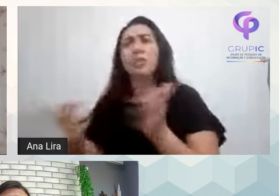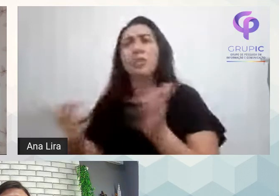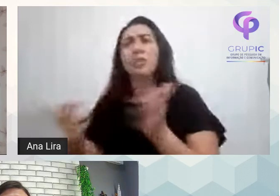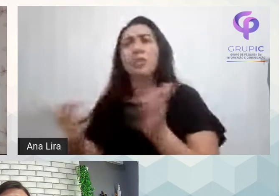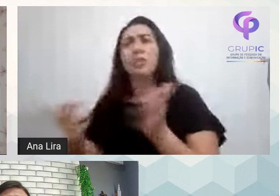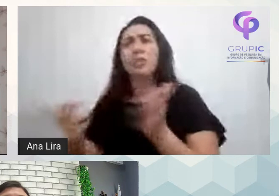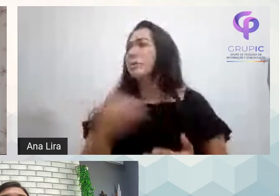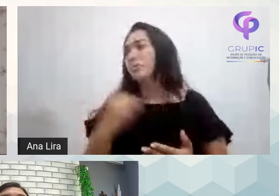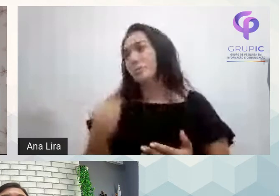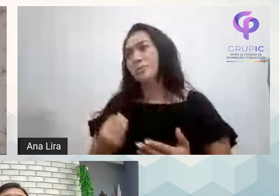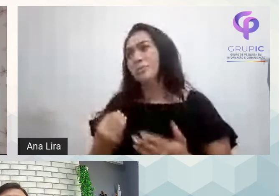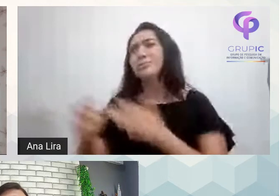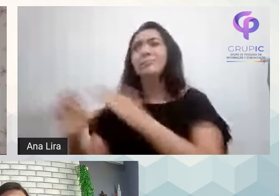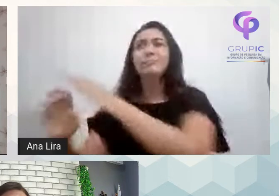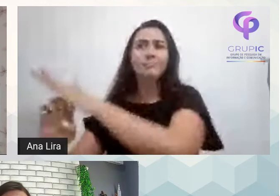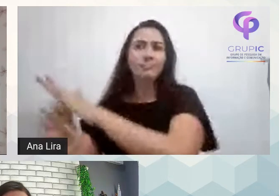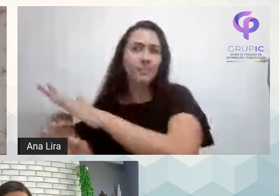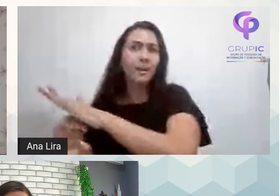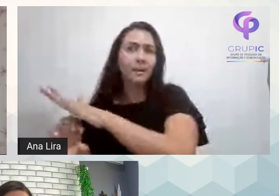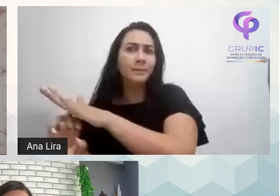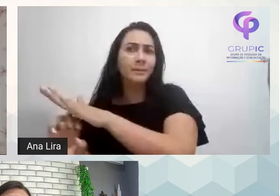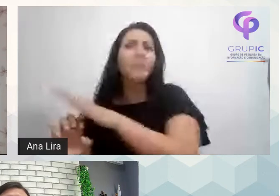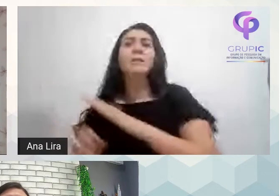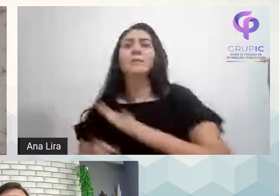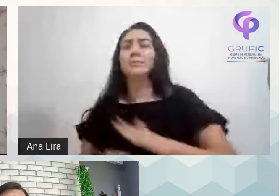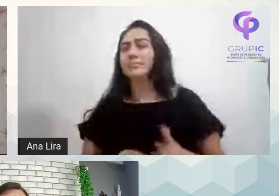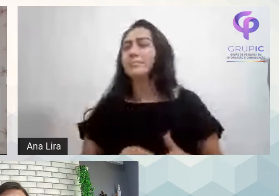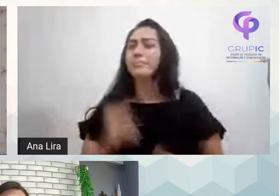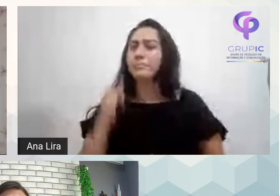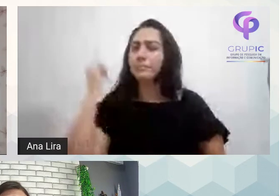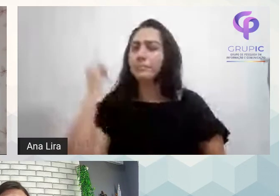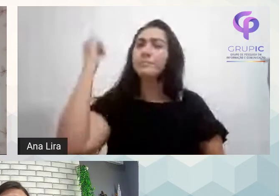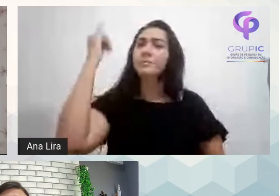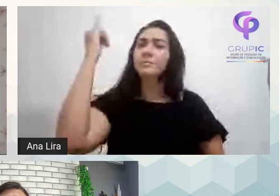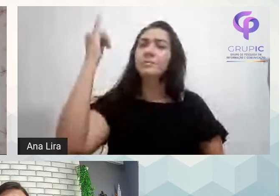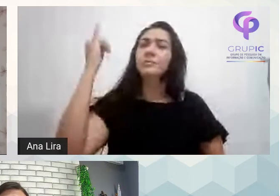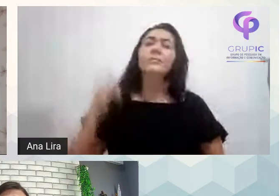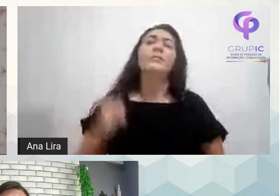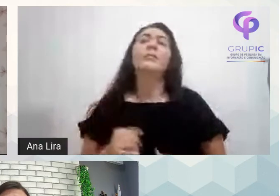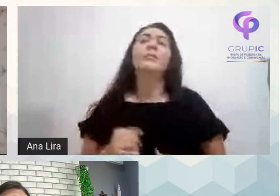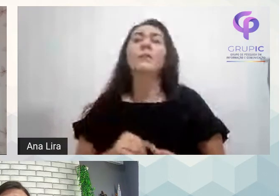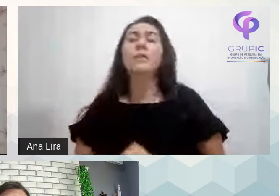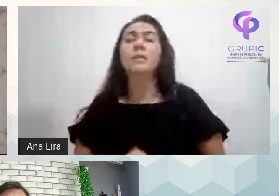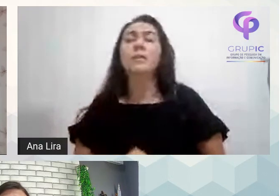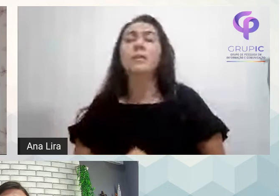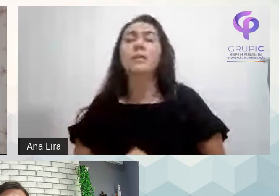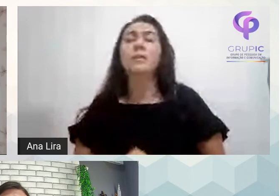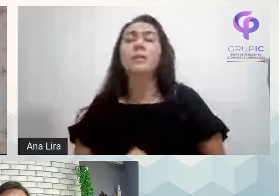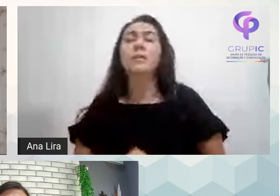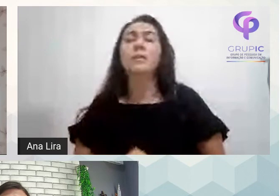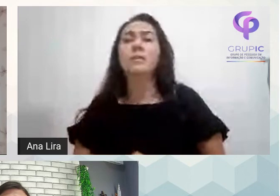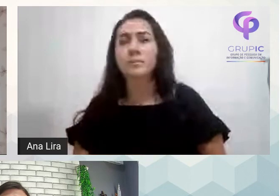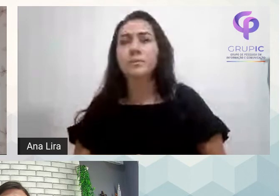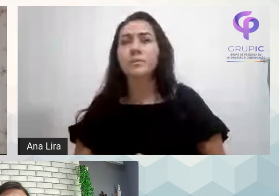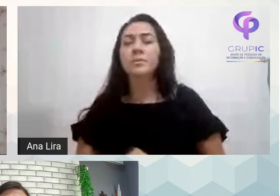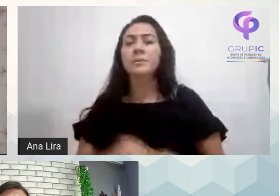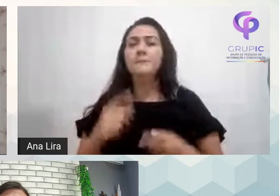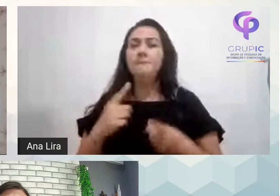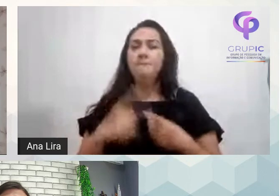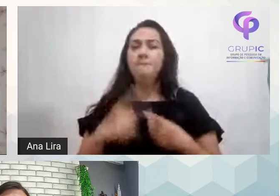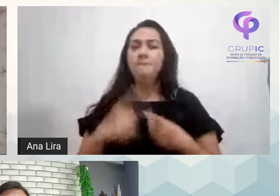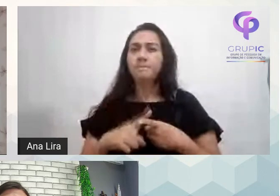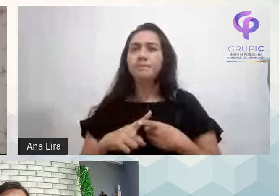opa, lá na política de responsabilidade social daquela empresa, eu